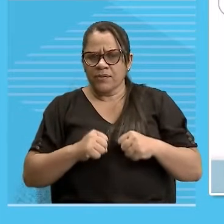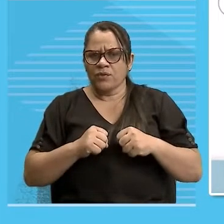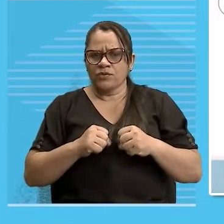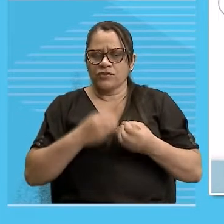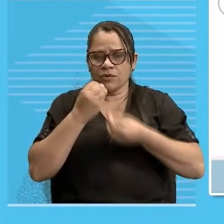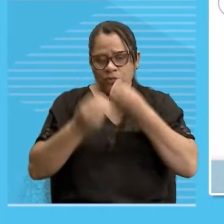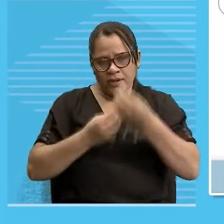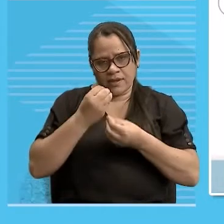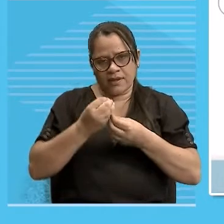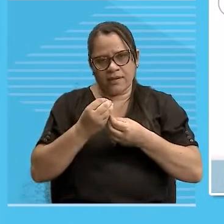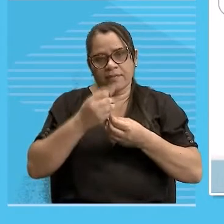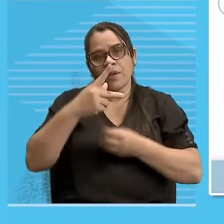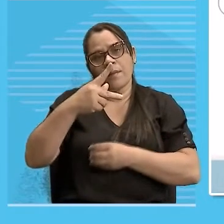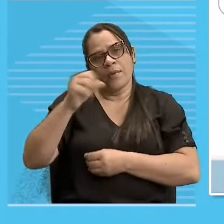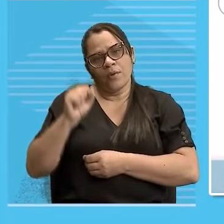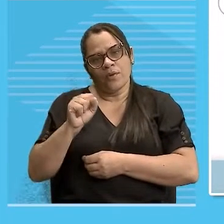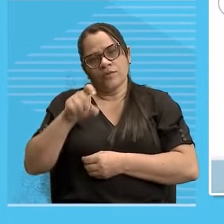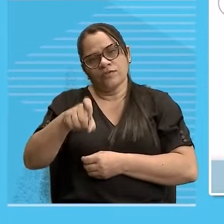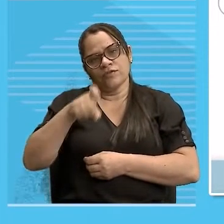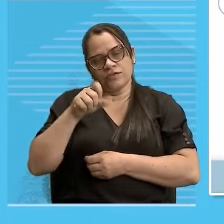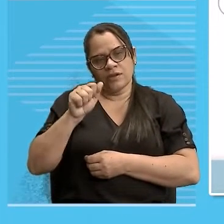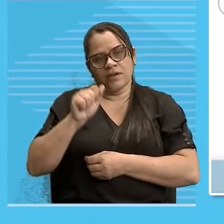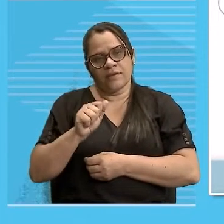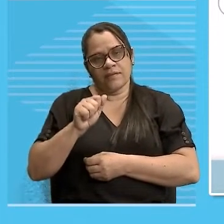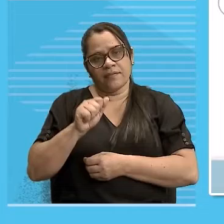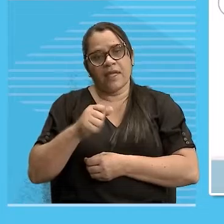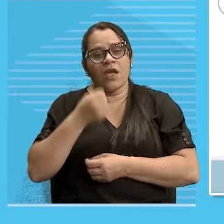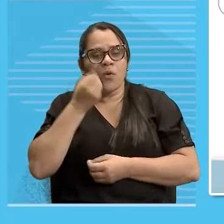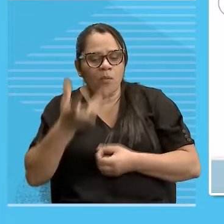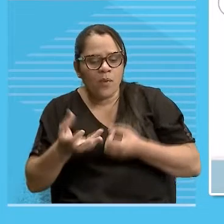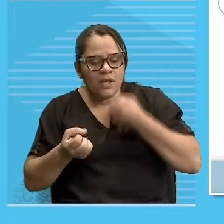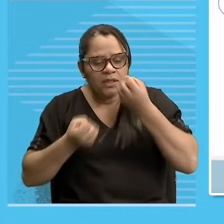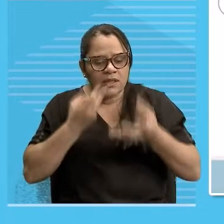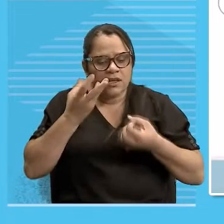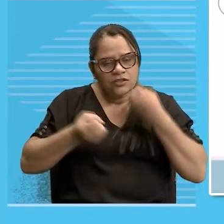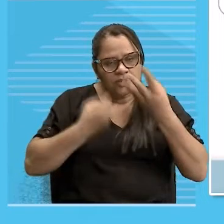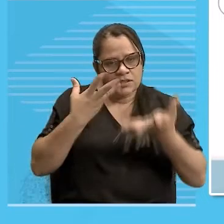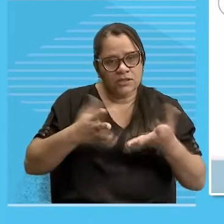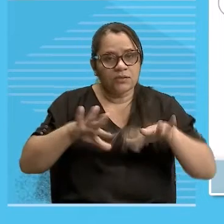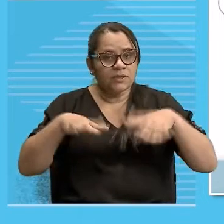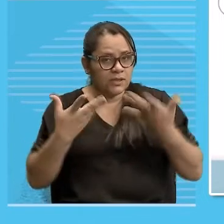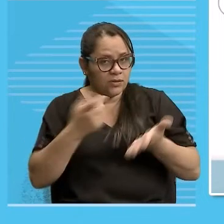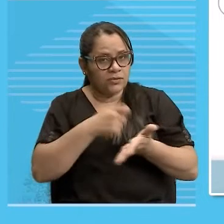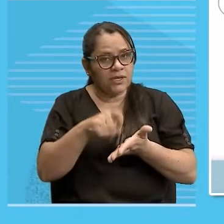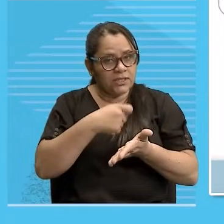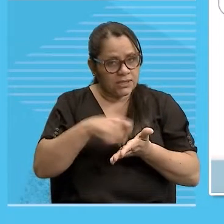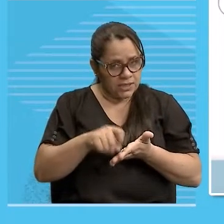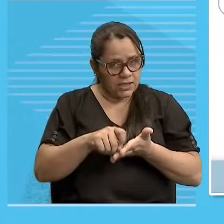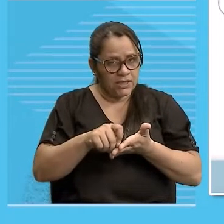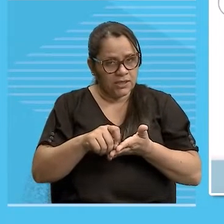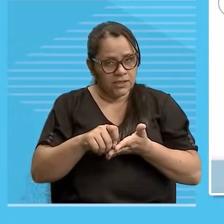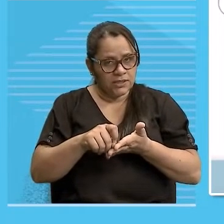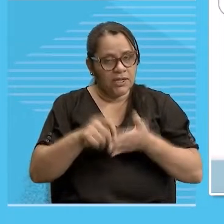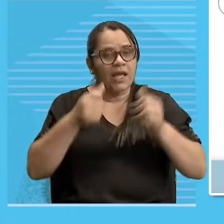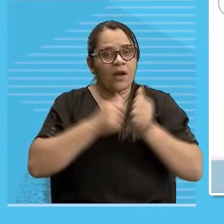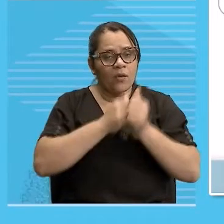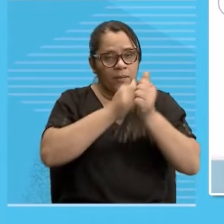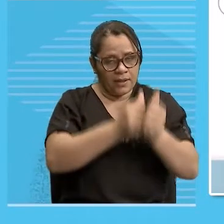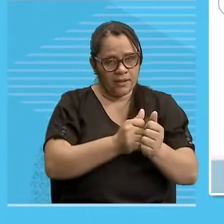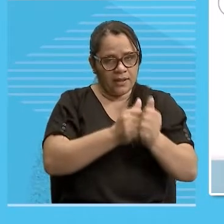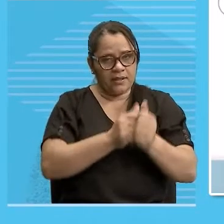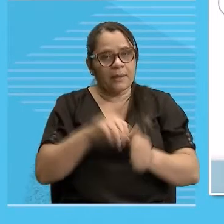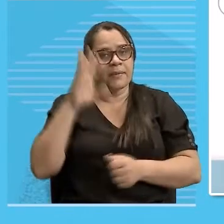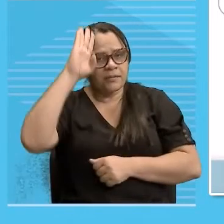uma interjeição. É interessante que na escrita, a interjeição ela é acompanhada de, principalmente, ponto